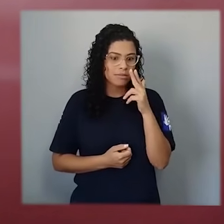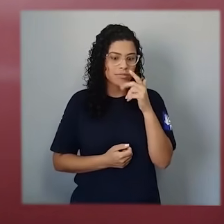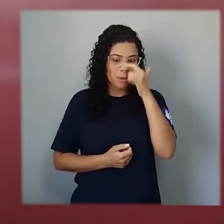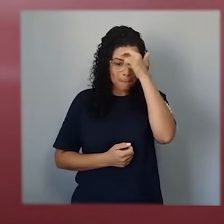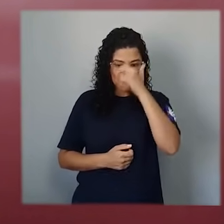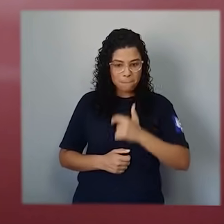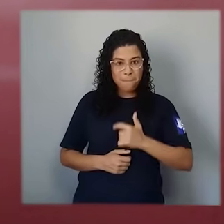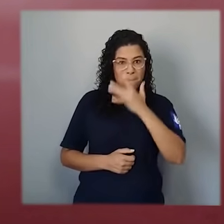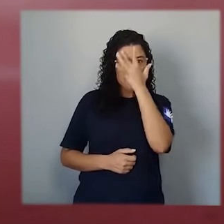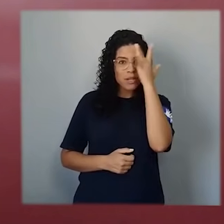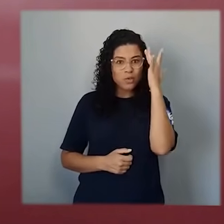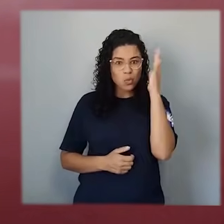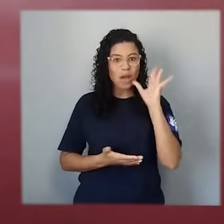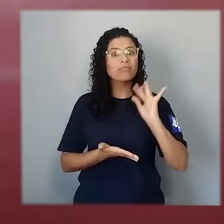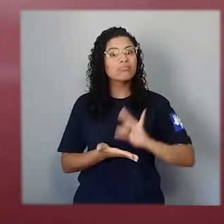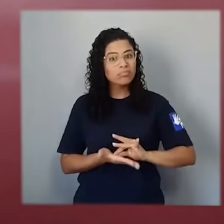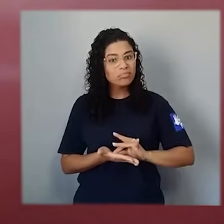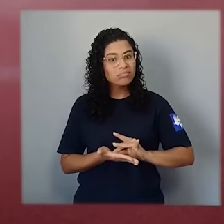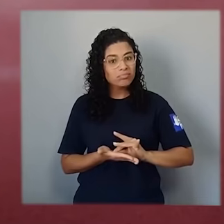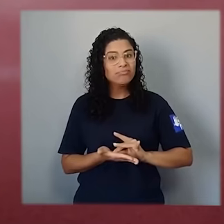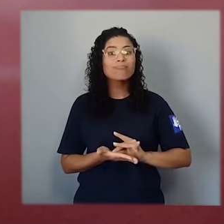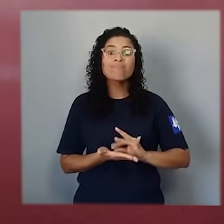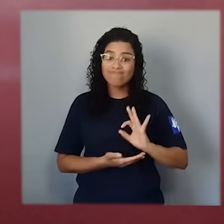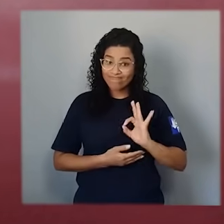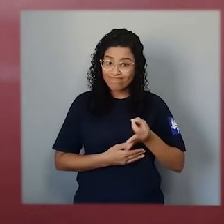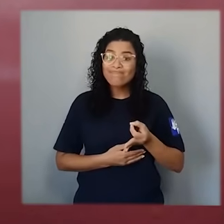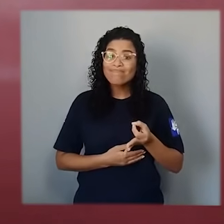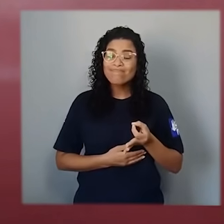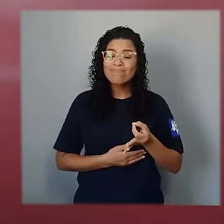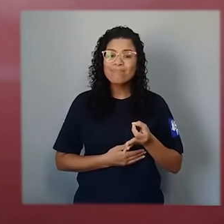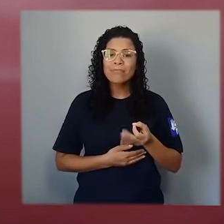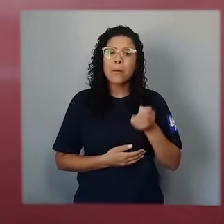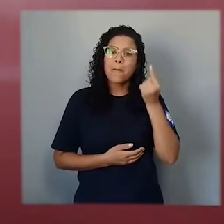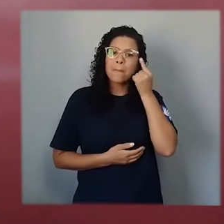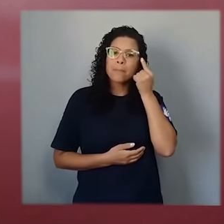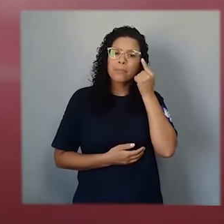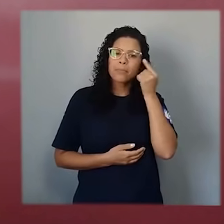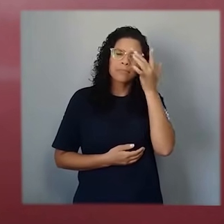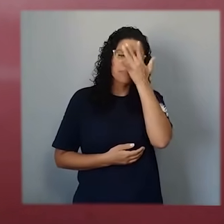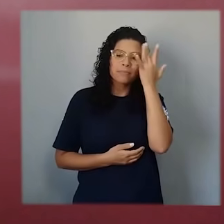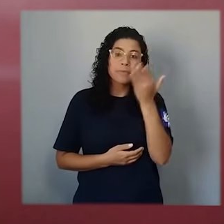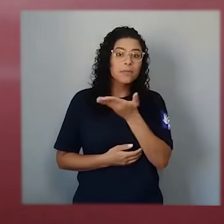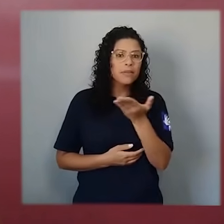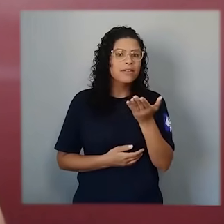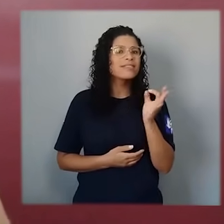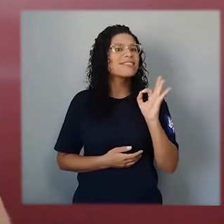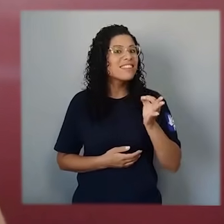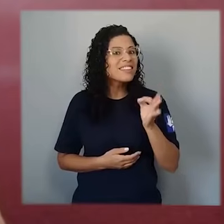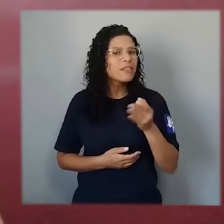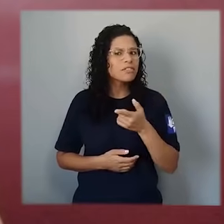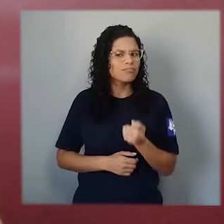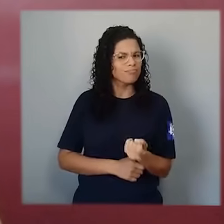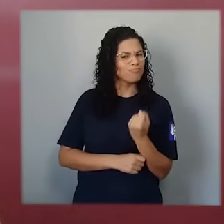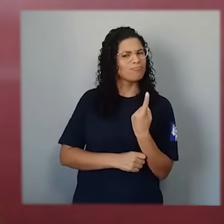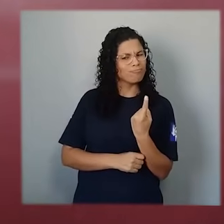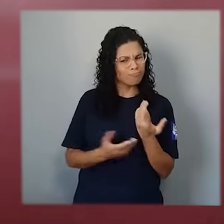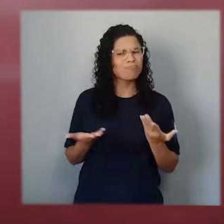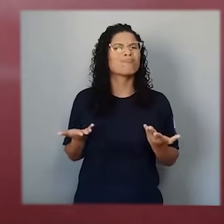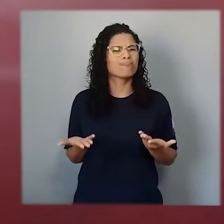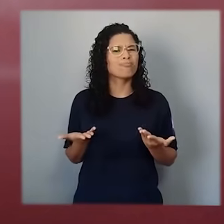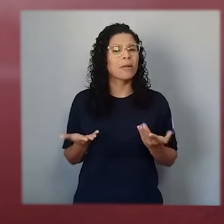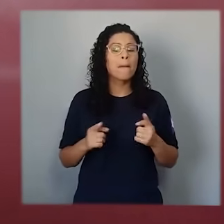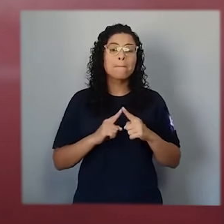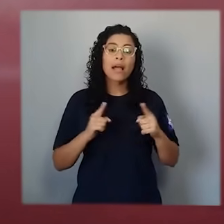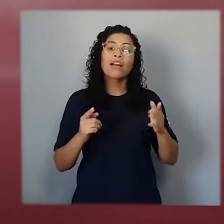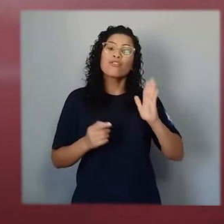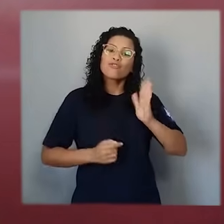pessoas de verdade, não é? E eu aposto que teve um monte de gente por aí que estranhou. Mas eu já não falei pra vocês, a